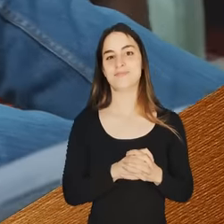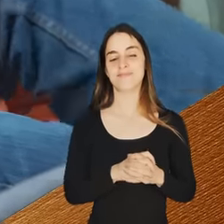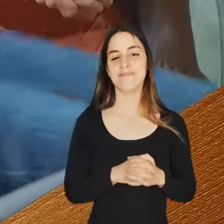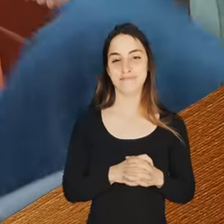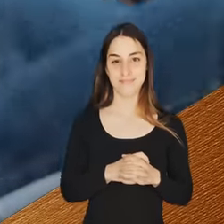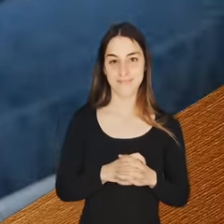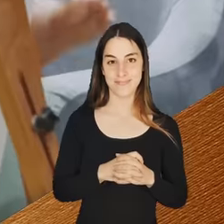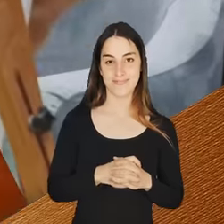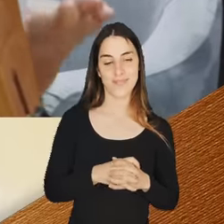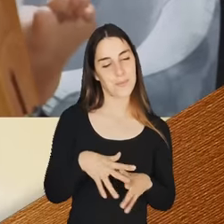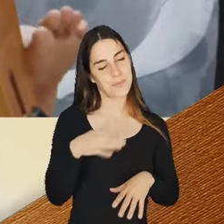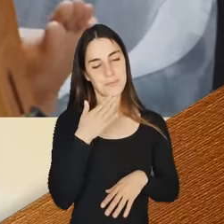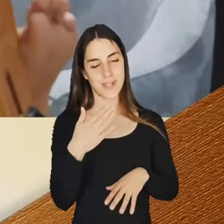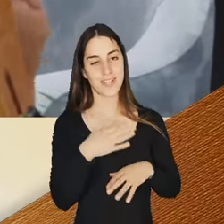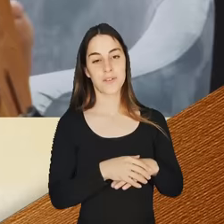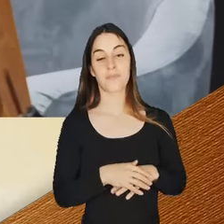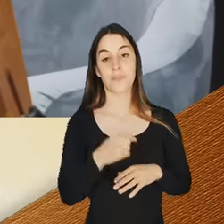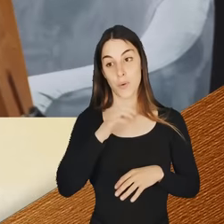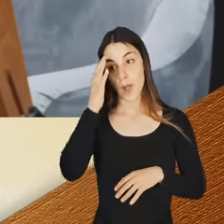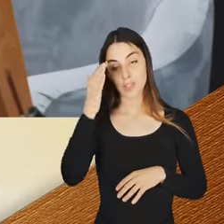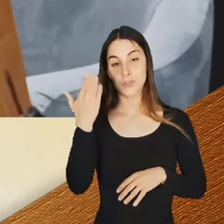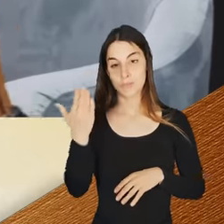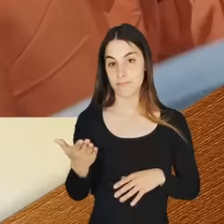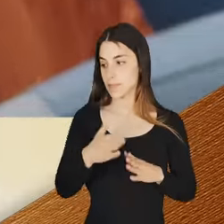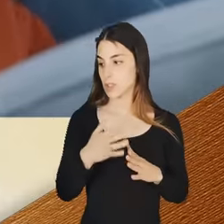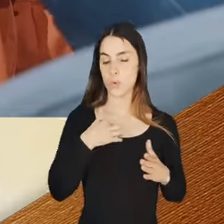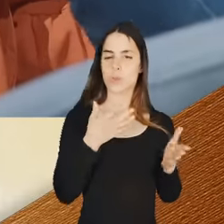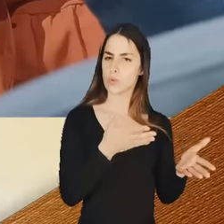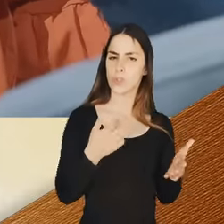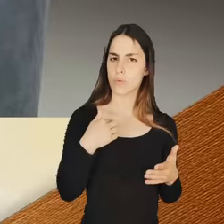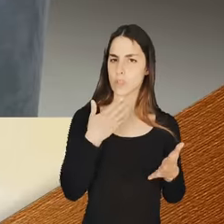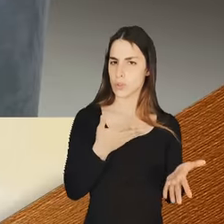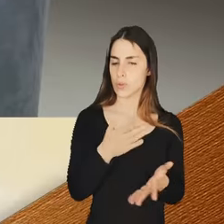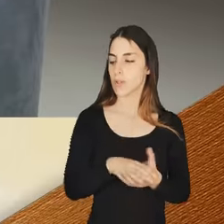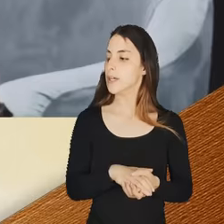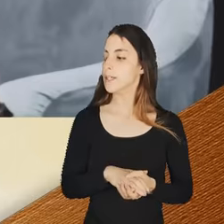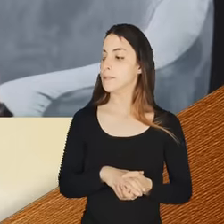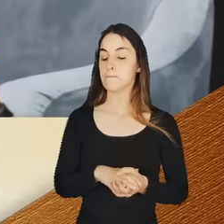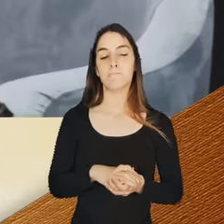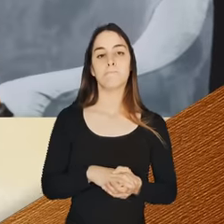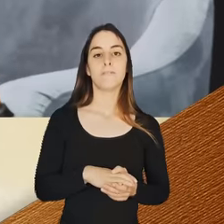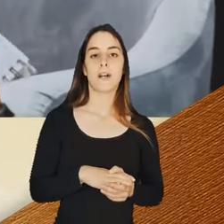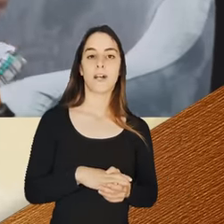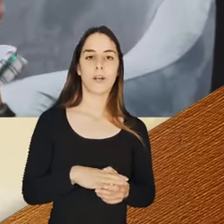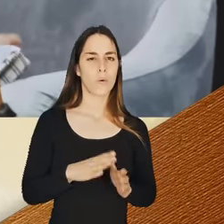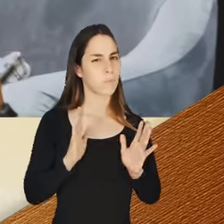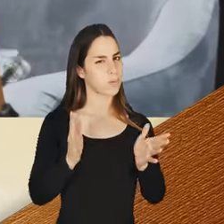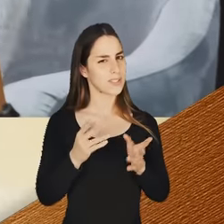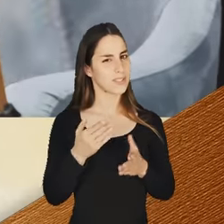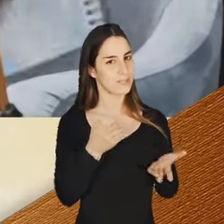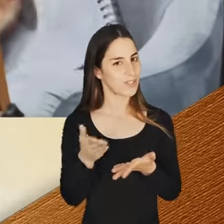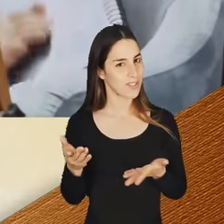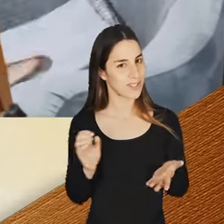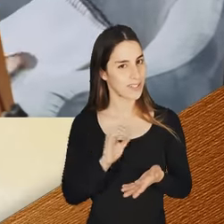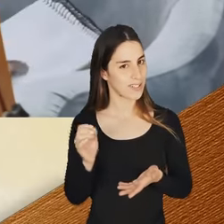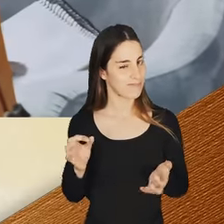aqui muito isto. Obrigado. Sim, senhor. E eu acho deixa que... Deixa estar aqui o ajudo. Não, pois, não venhas aqui, Vitor, que eu não preciso de ajuda de ninguém, claro. Está bem?